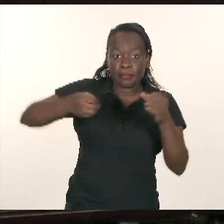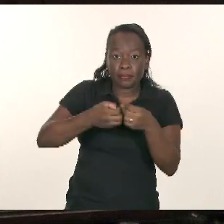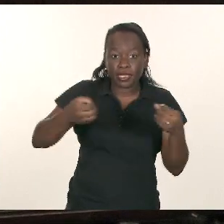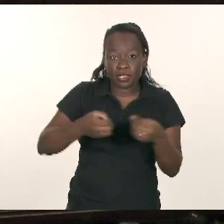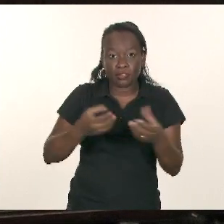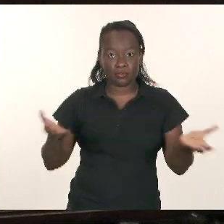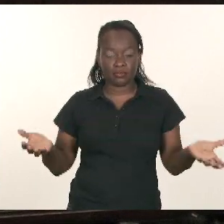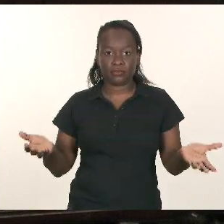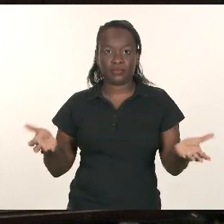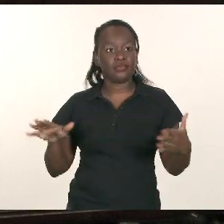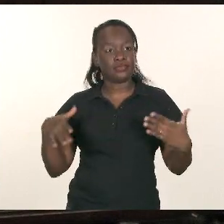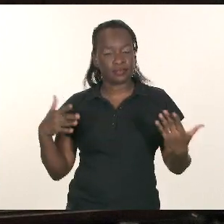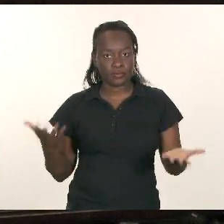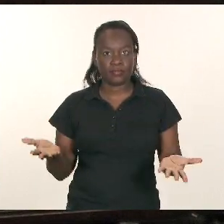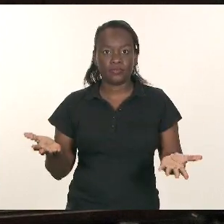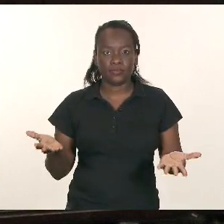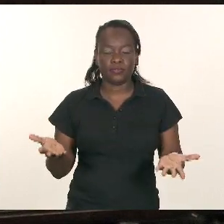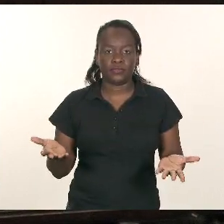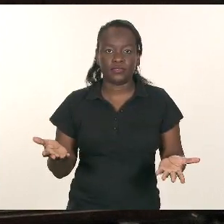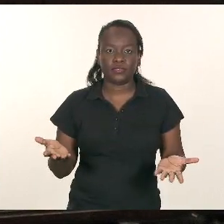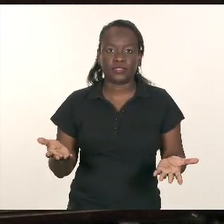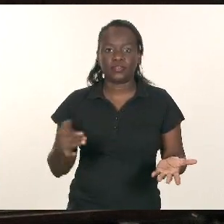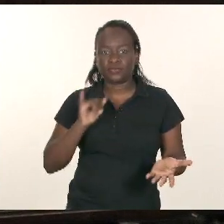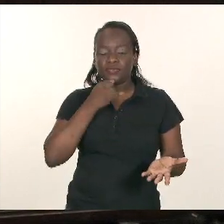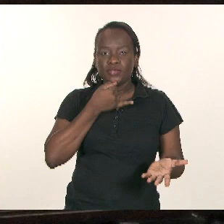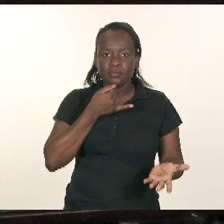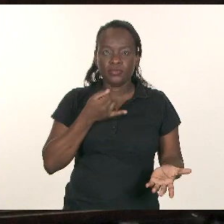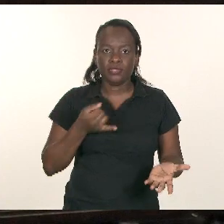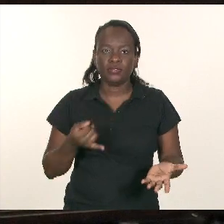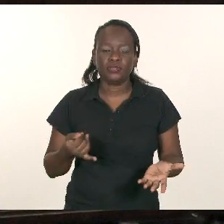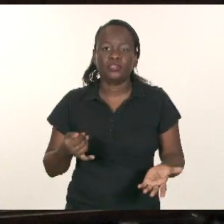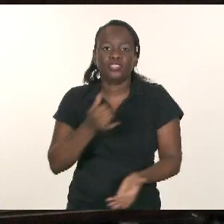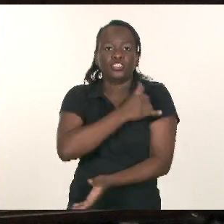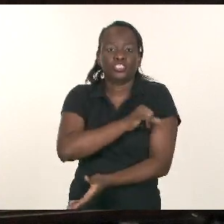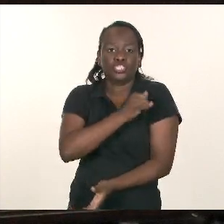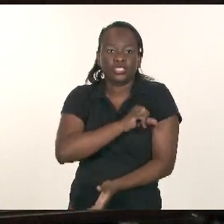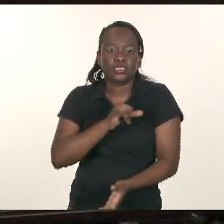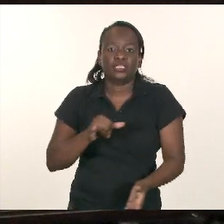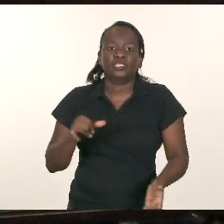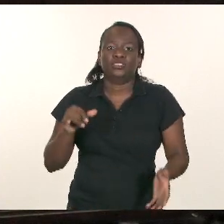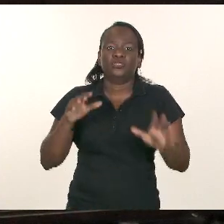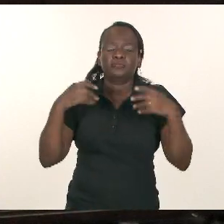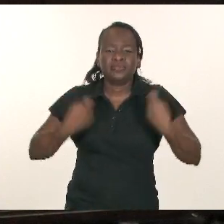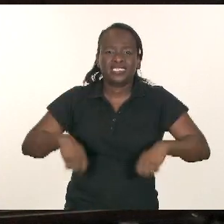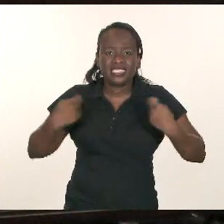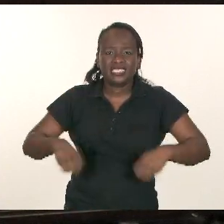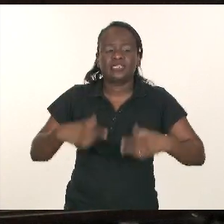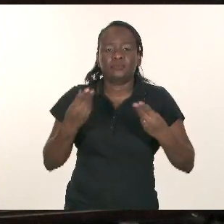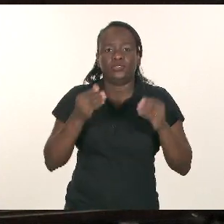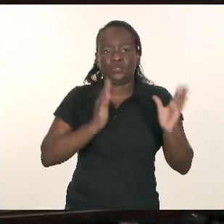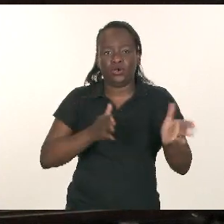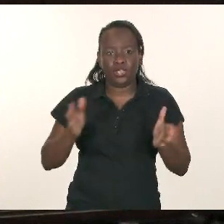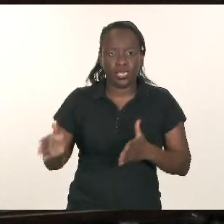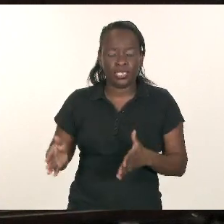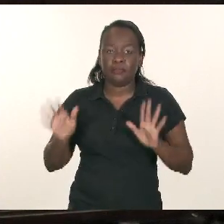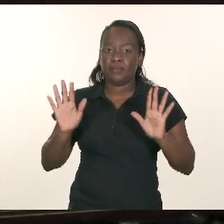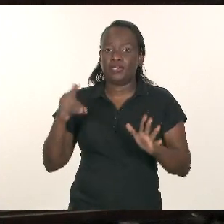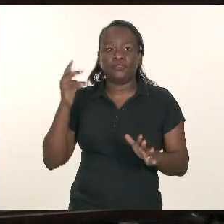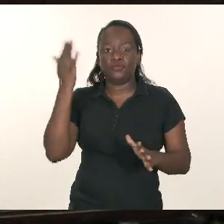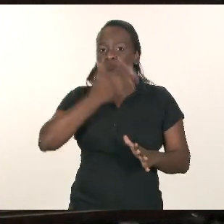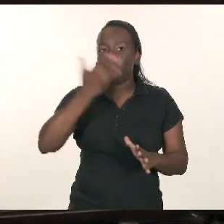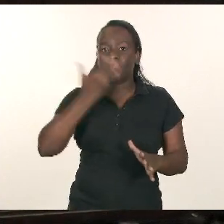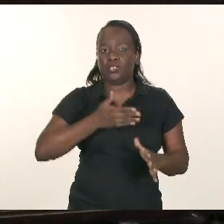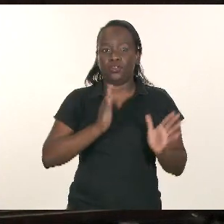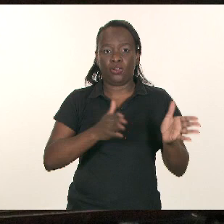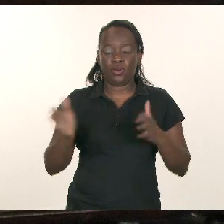salvo engano. Então, infelizmente, o Rio de Janeiro, que tanto precisa de ordem, não está vendo